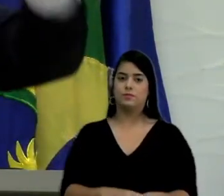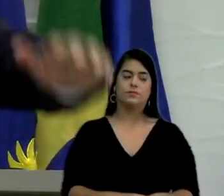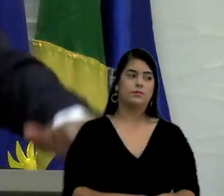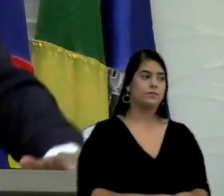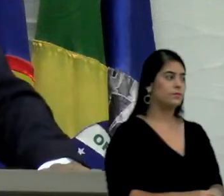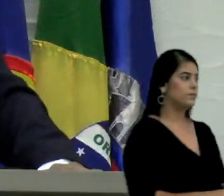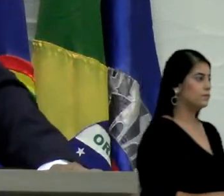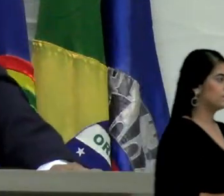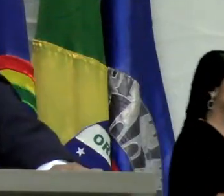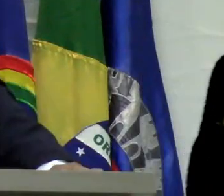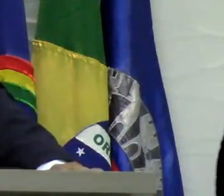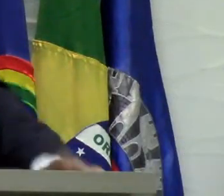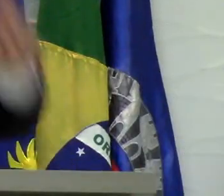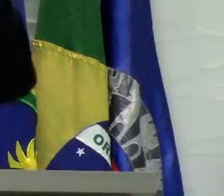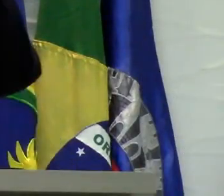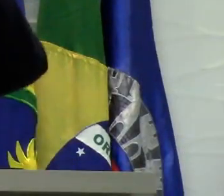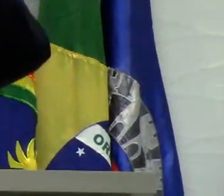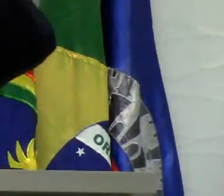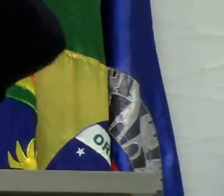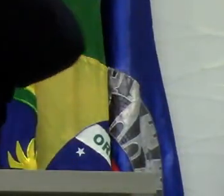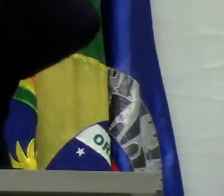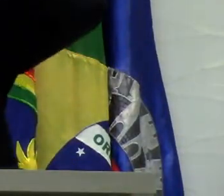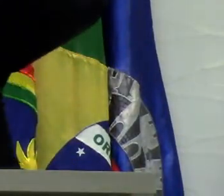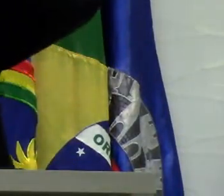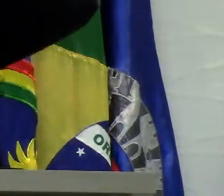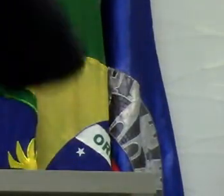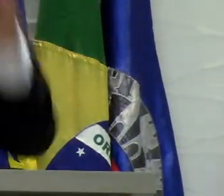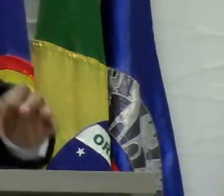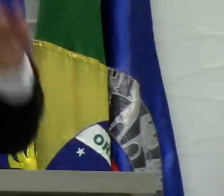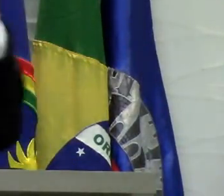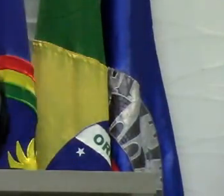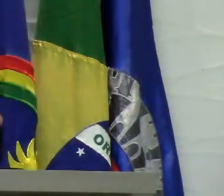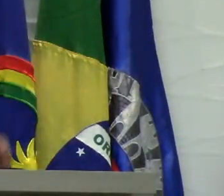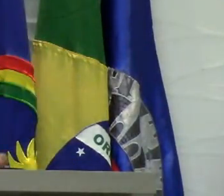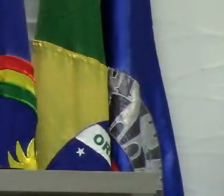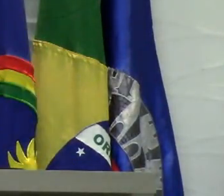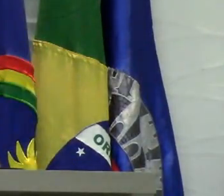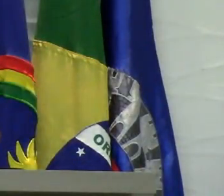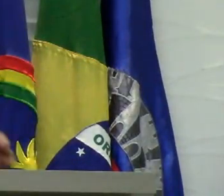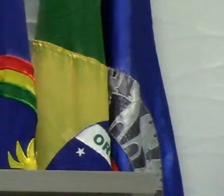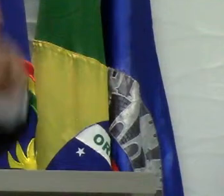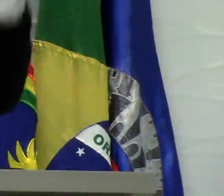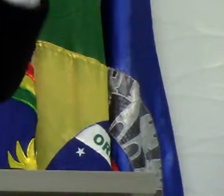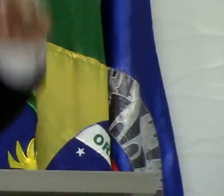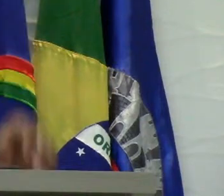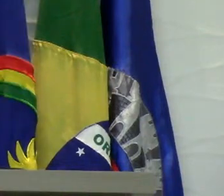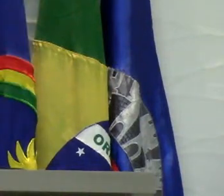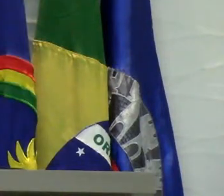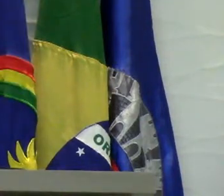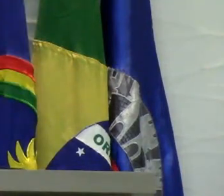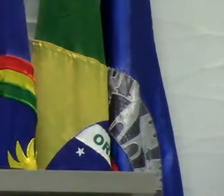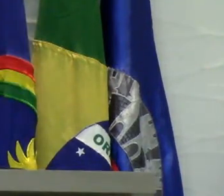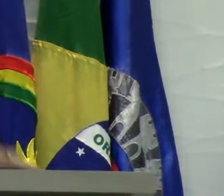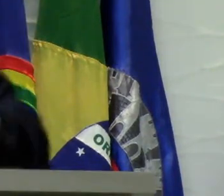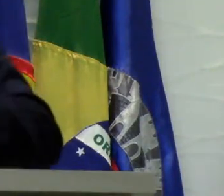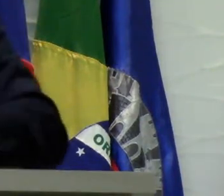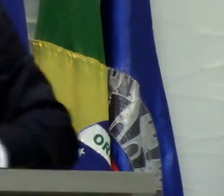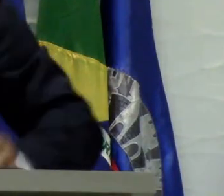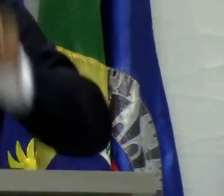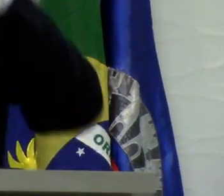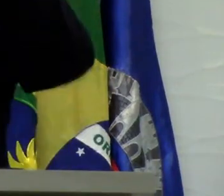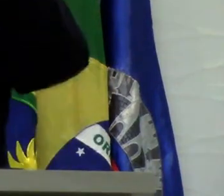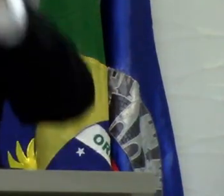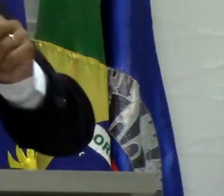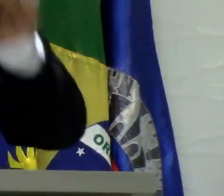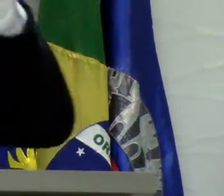15 combe aliás 16 combe e tinha quatro combes que rodava para Recife todos os dias esse